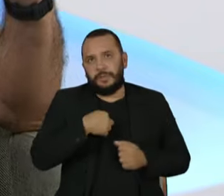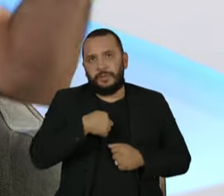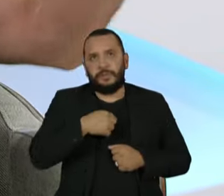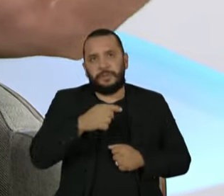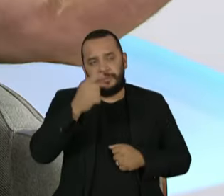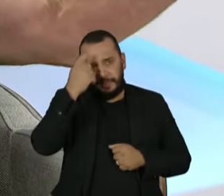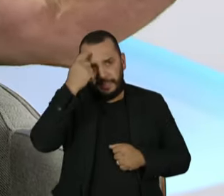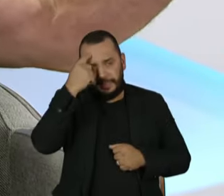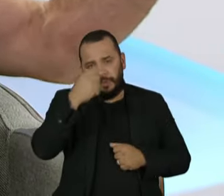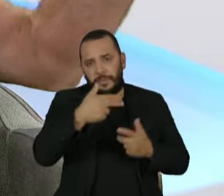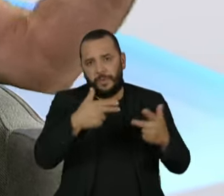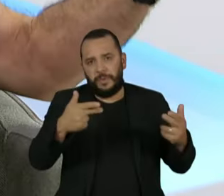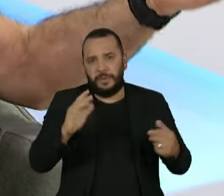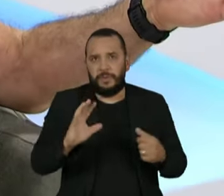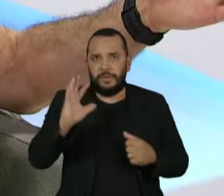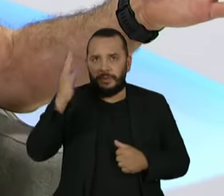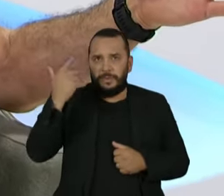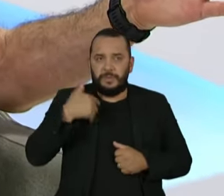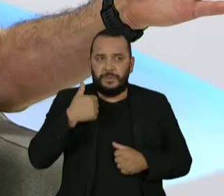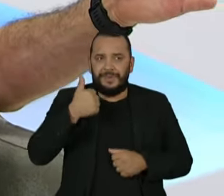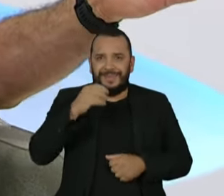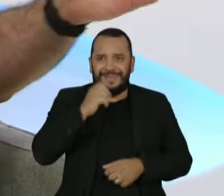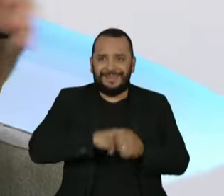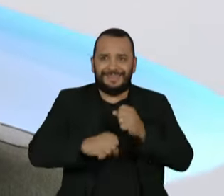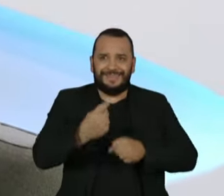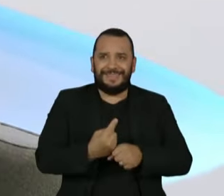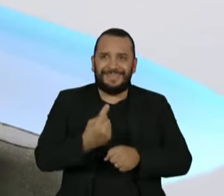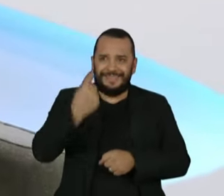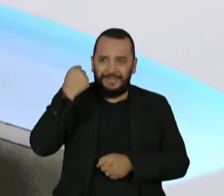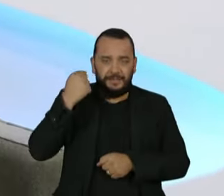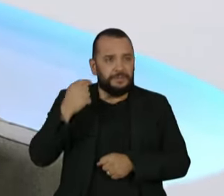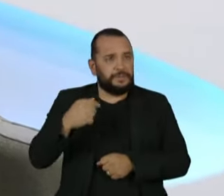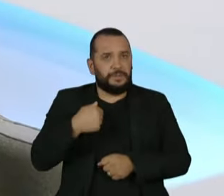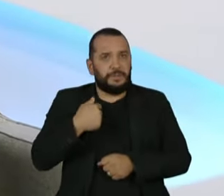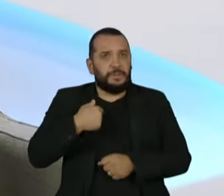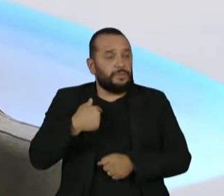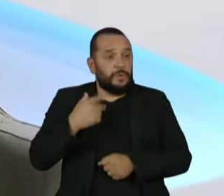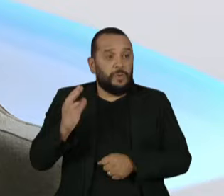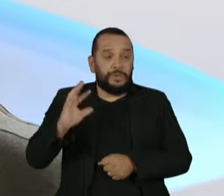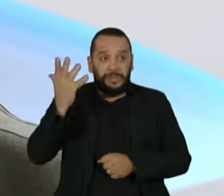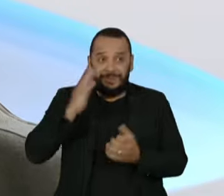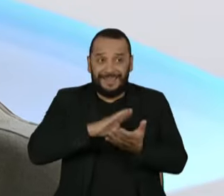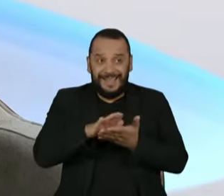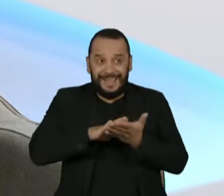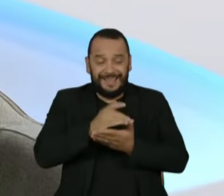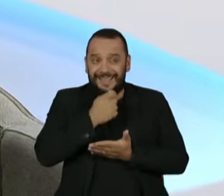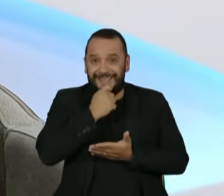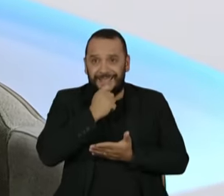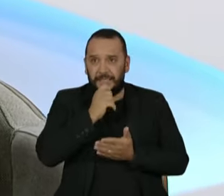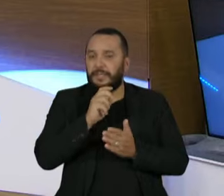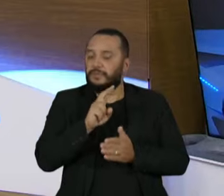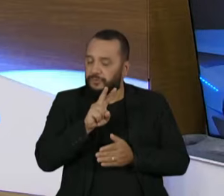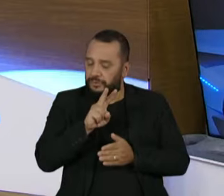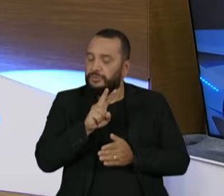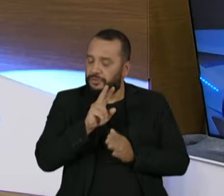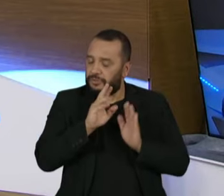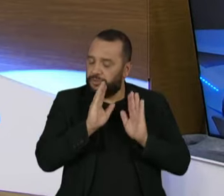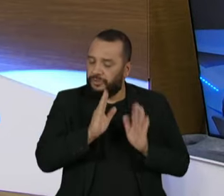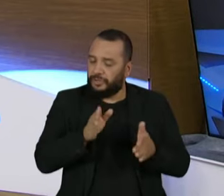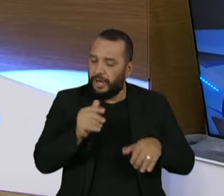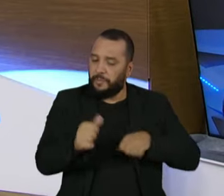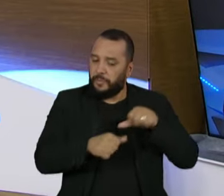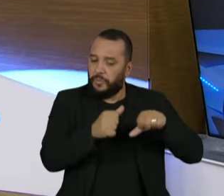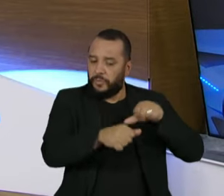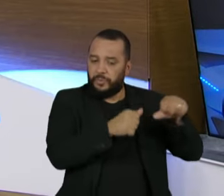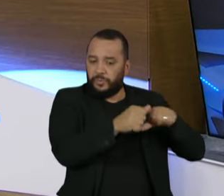vamos pegar uma coisa que aconteceu há pouco mais de 10 anos e ela não deu em nada ainda não ela já mudou dramáticamente